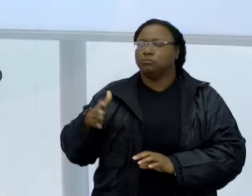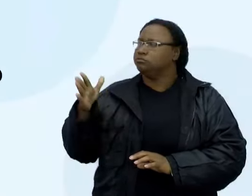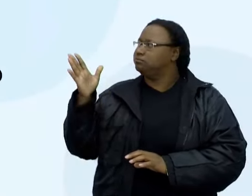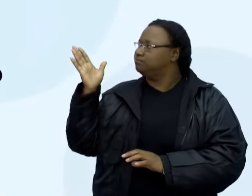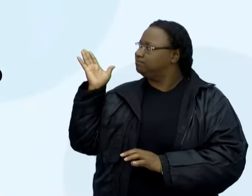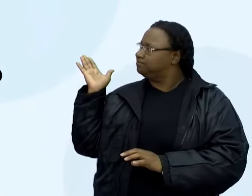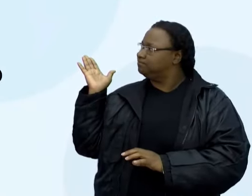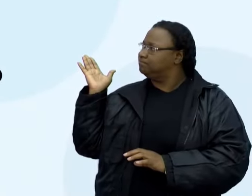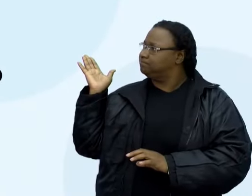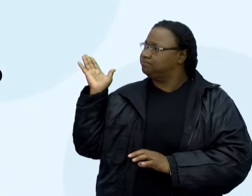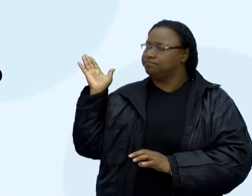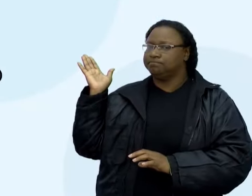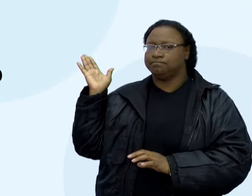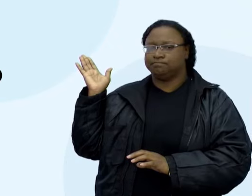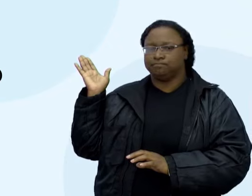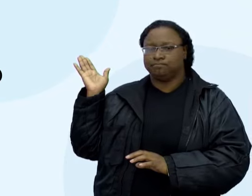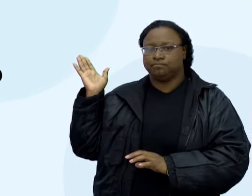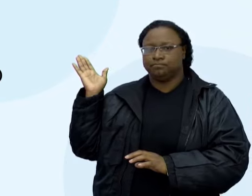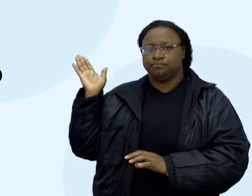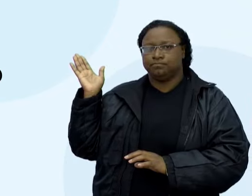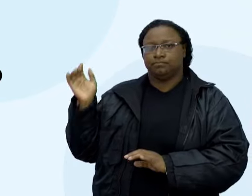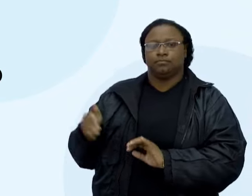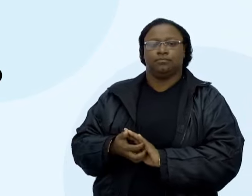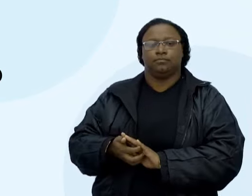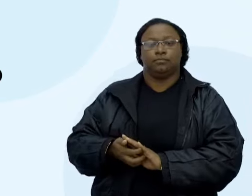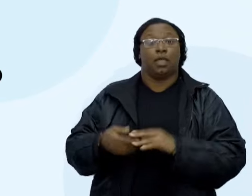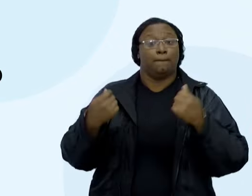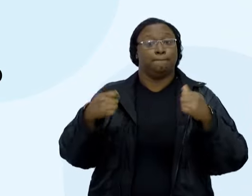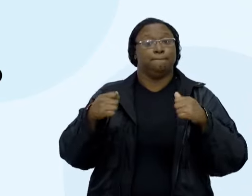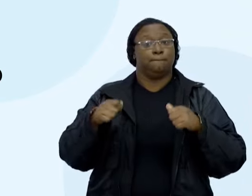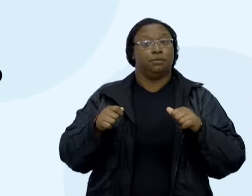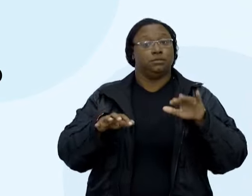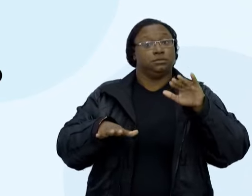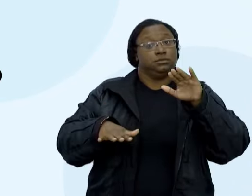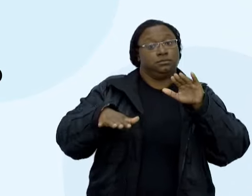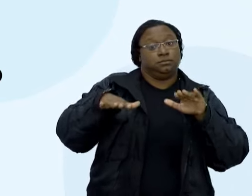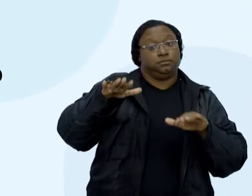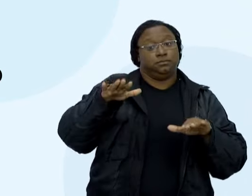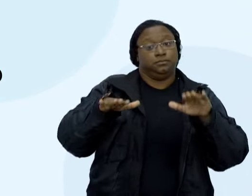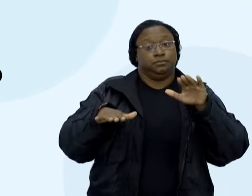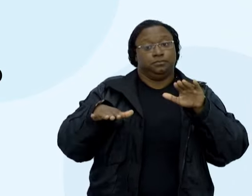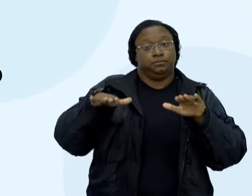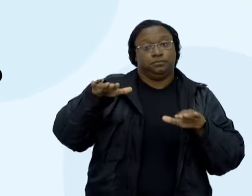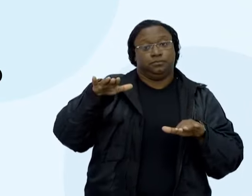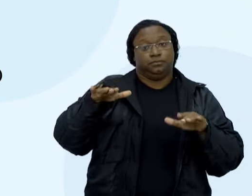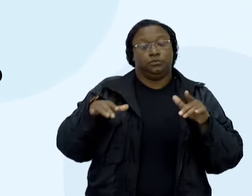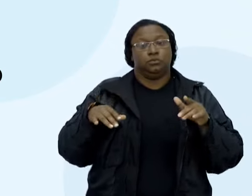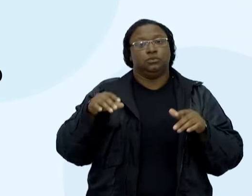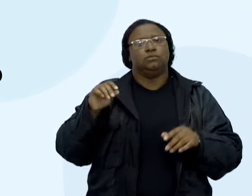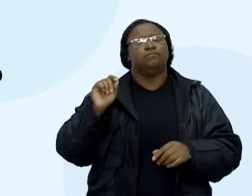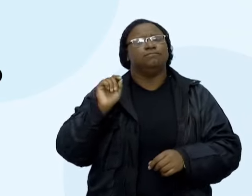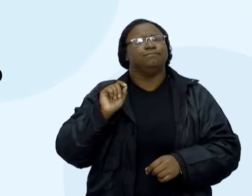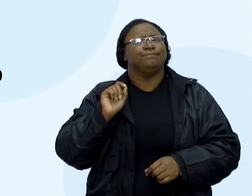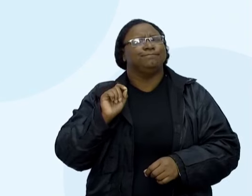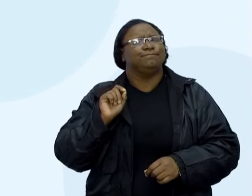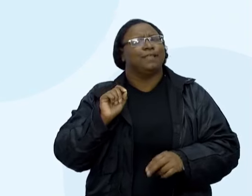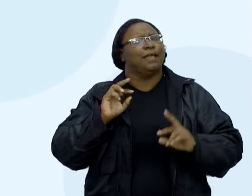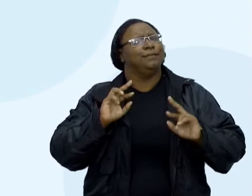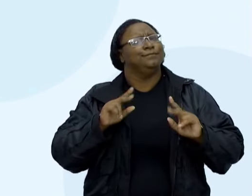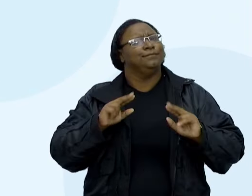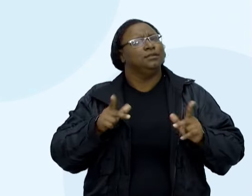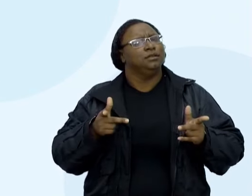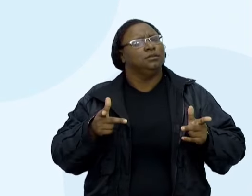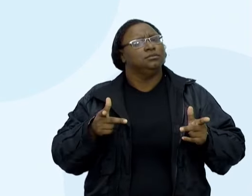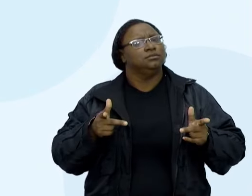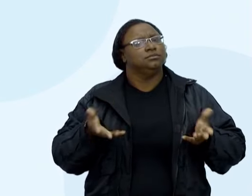por favor. Ó. Esse valor que a gente considerou, a gente tem que medir com um luxímetro, porque tem alguma coisa aí que não está batendo, não é